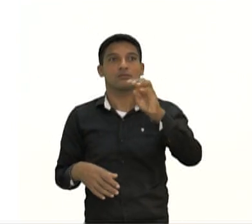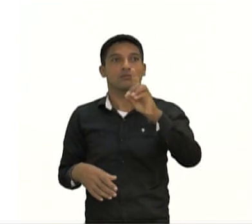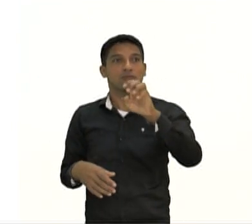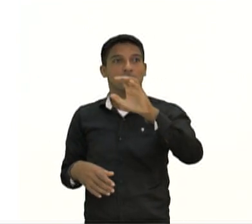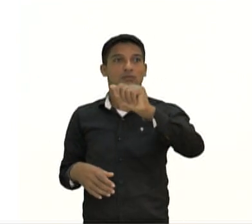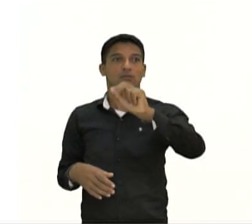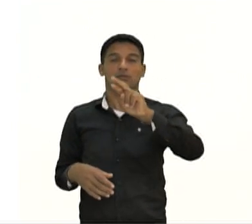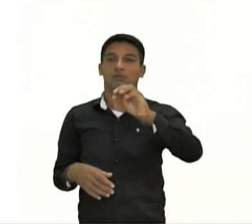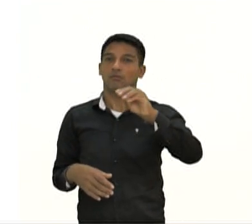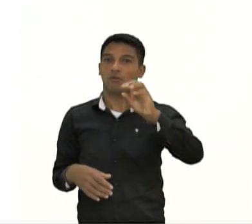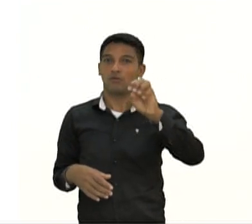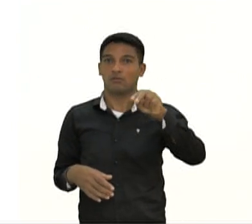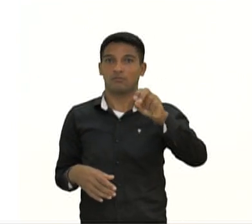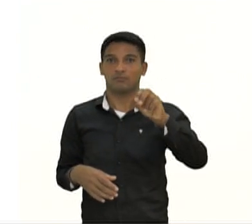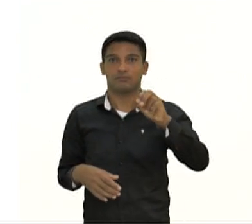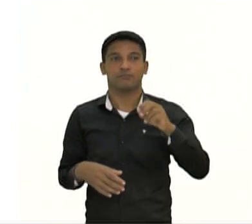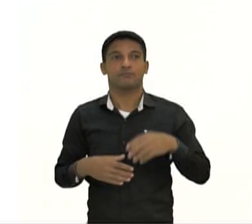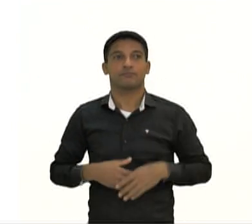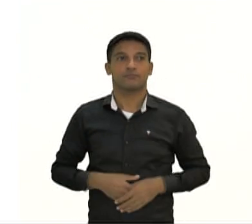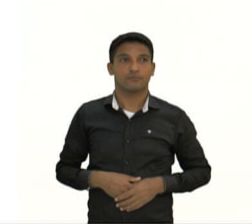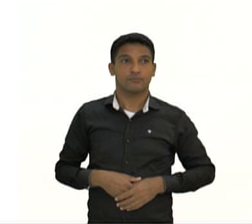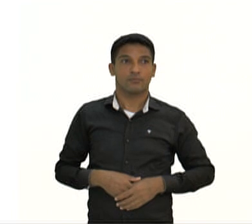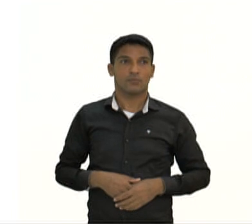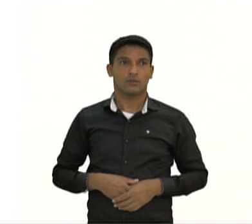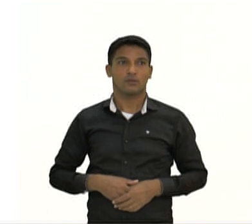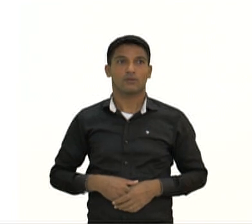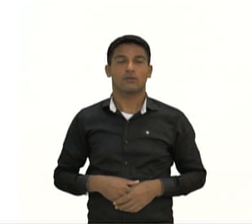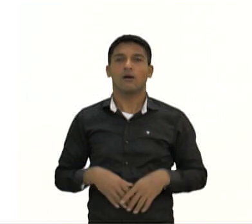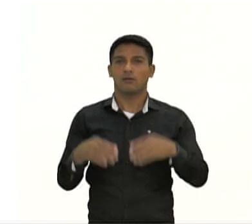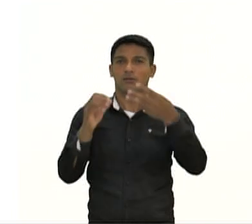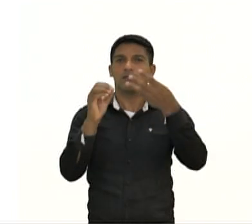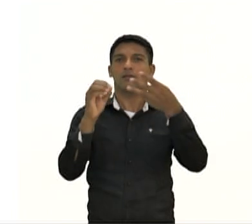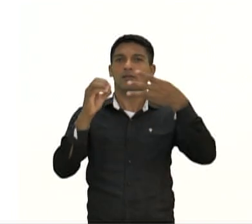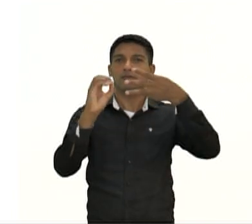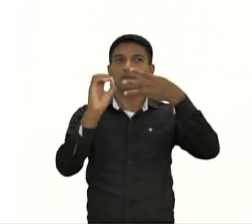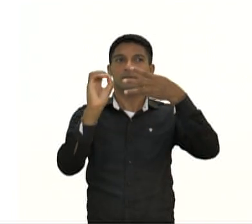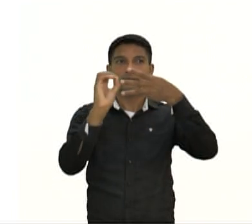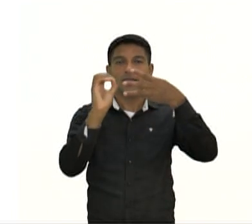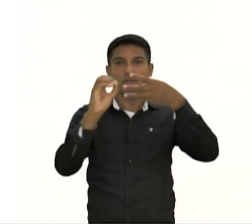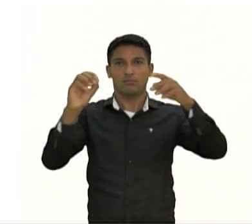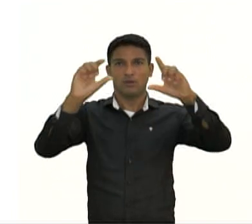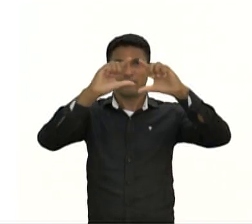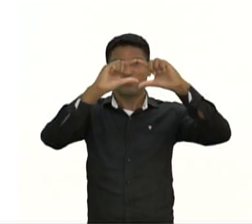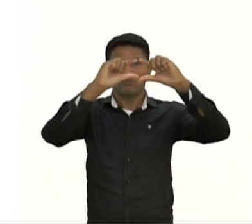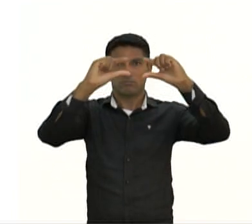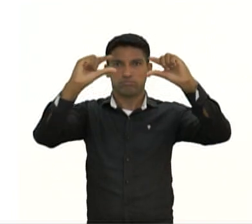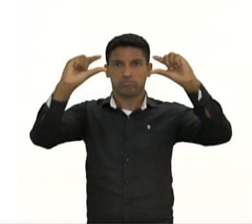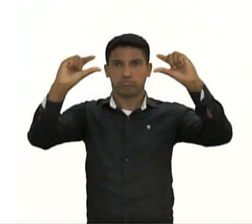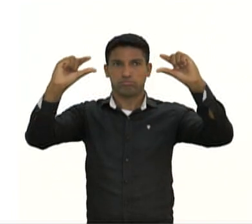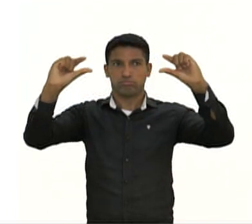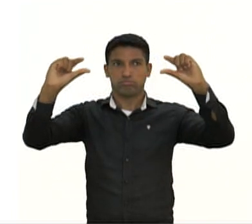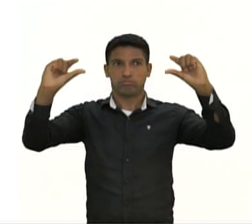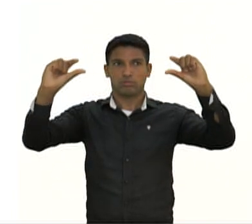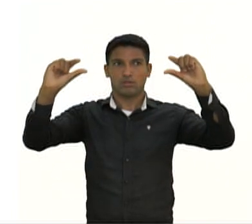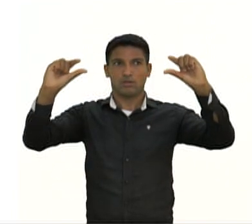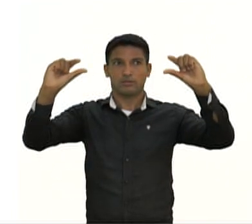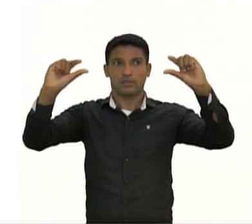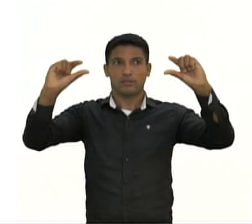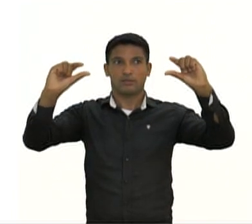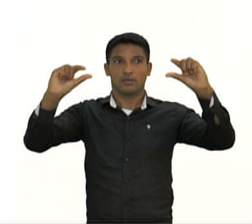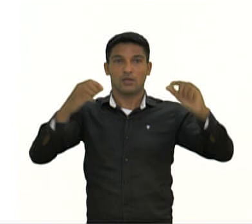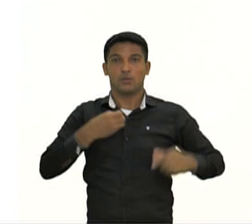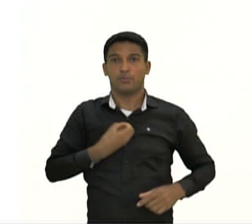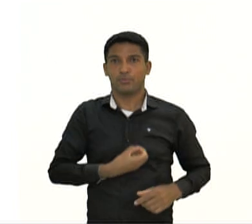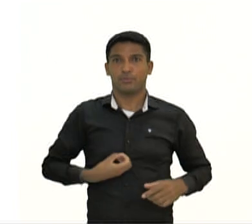celular. Note, eu tenho glicose, que é obtida pelo sistema digestório, dióxido de carbono, oxigênio, sistema